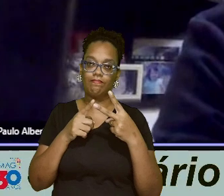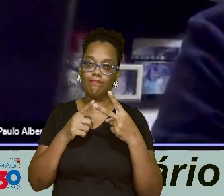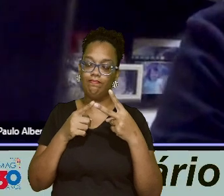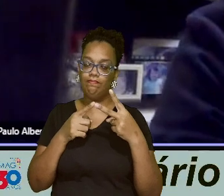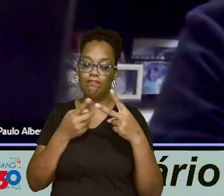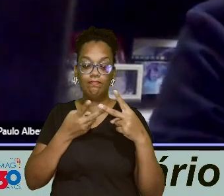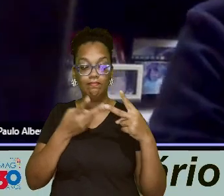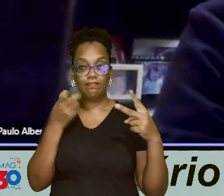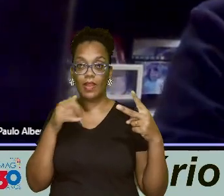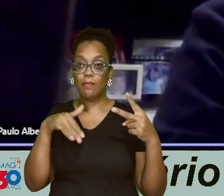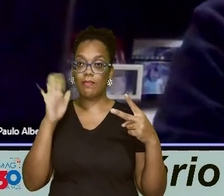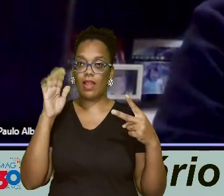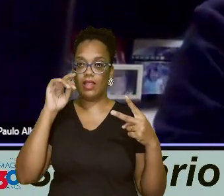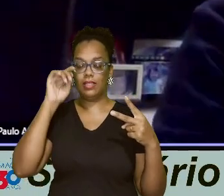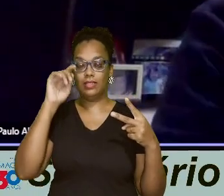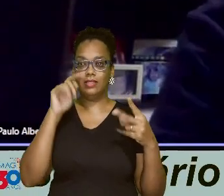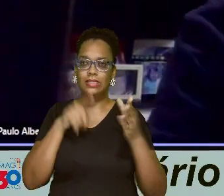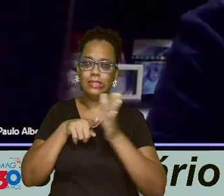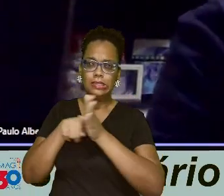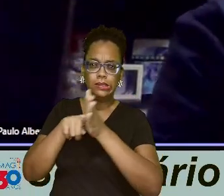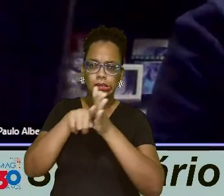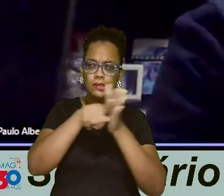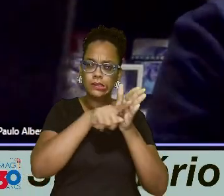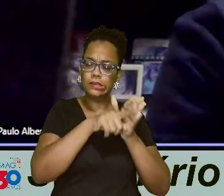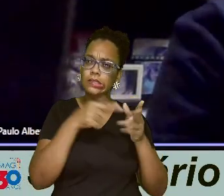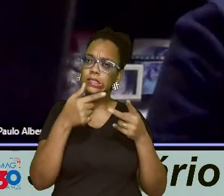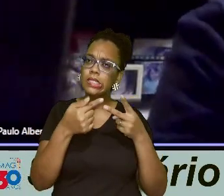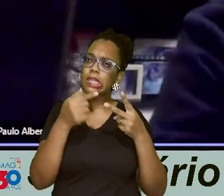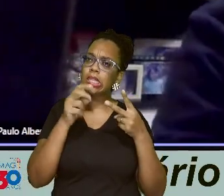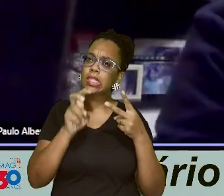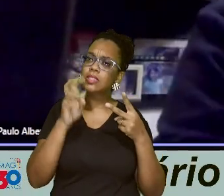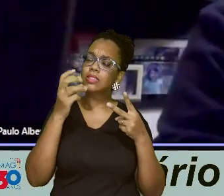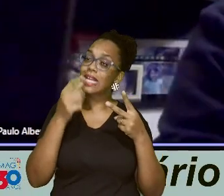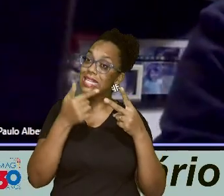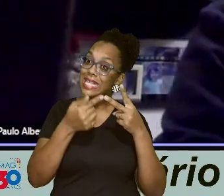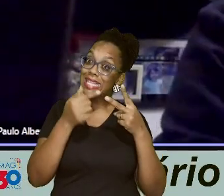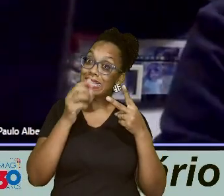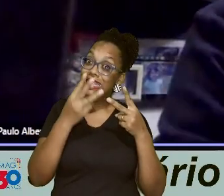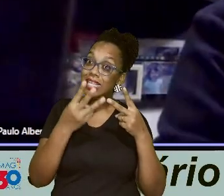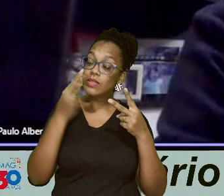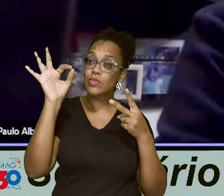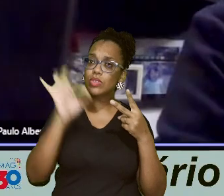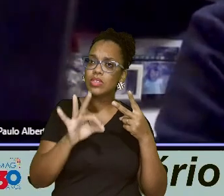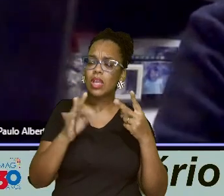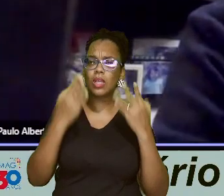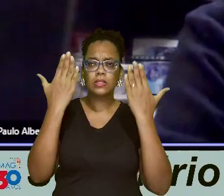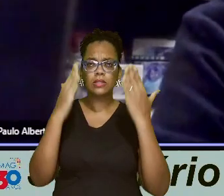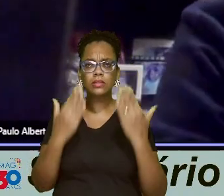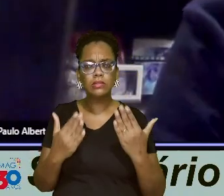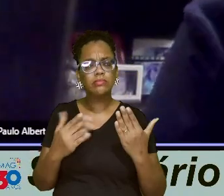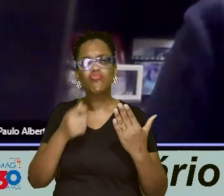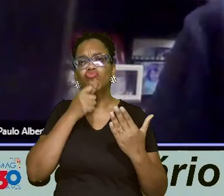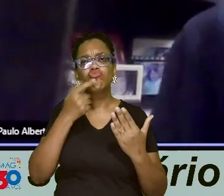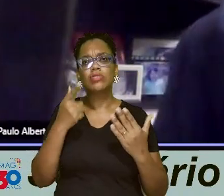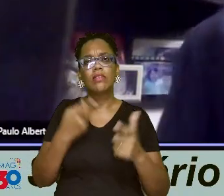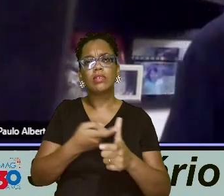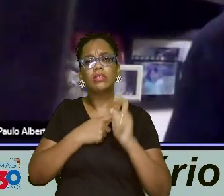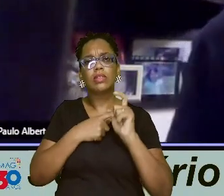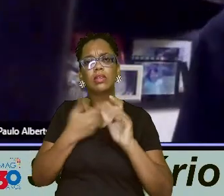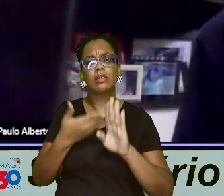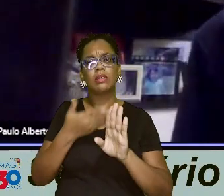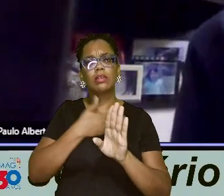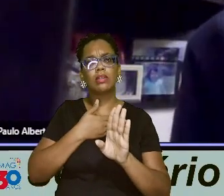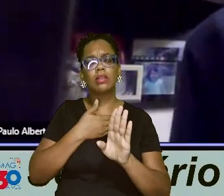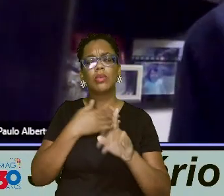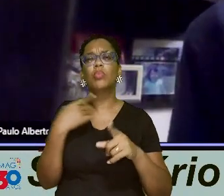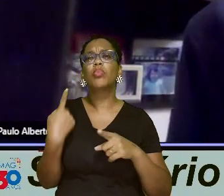desse exame de que 73% dos casos examinados não houve relato expresso de suspensão. Por que isso? Porque antes do